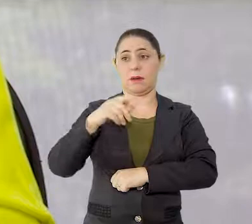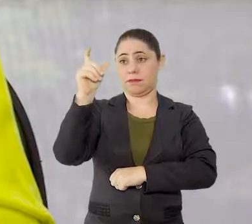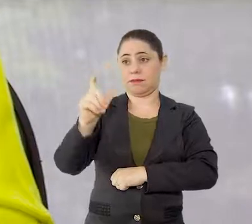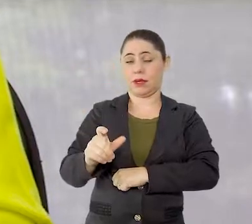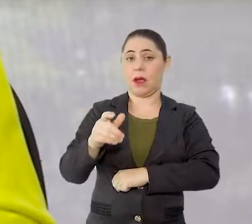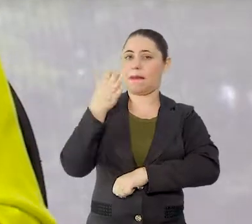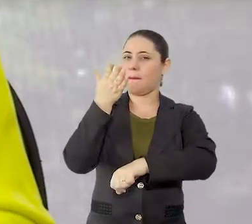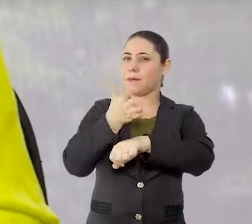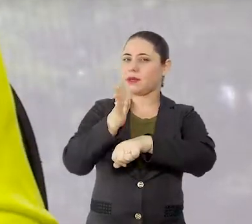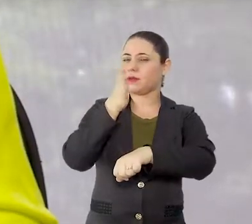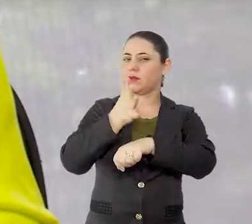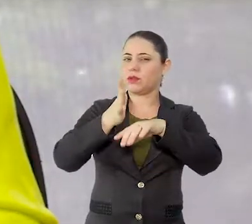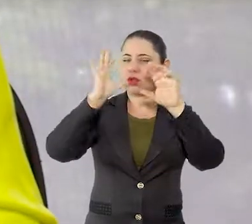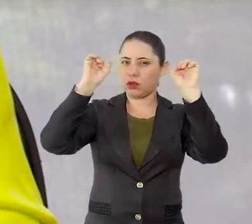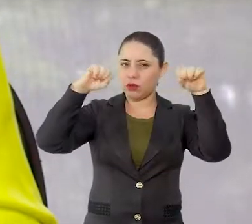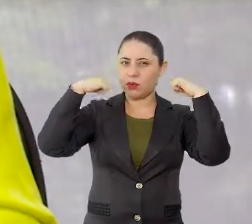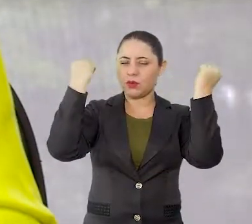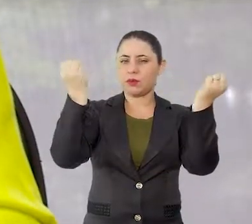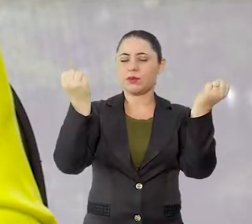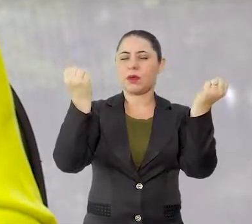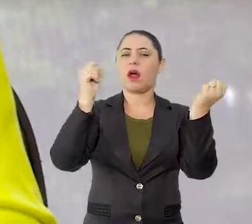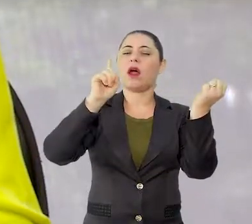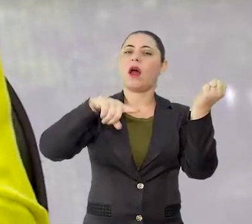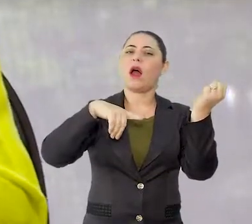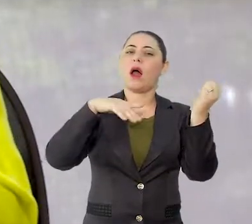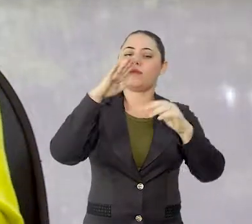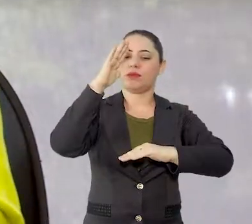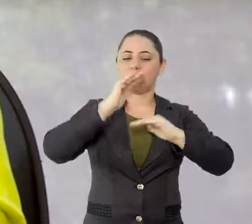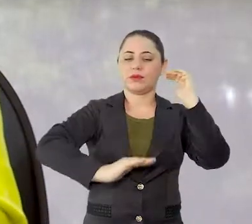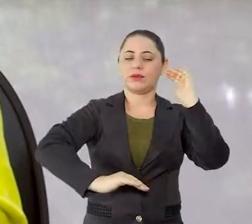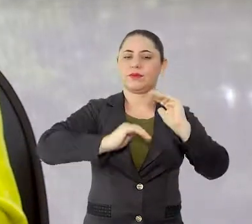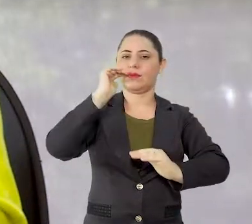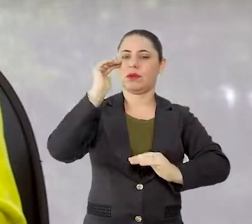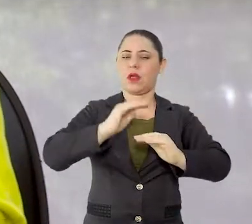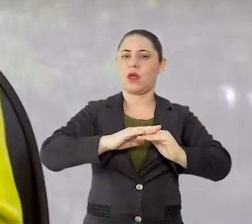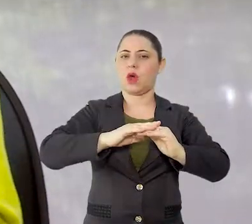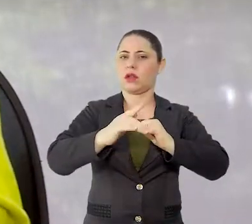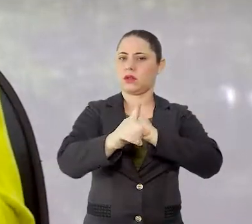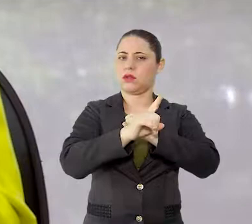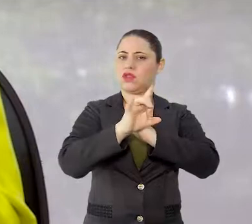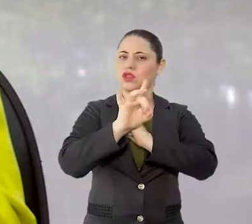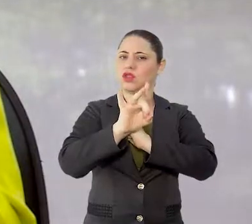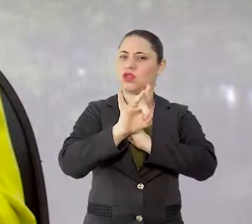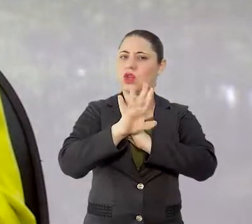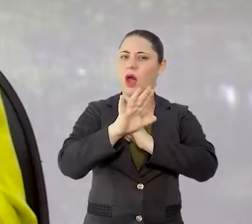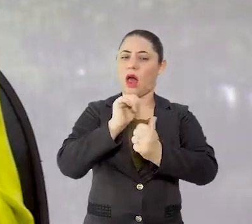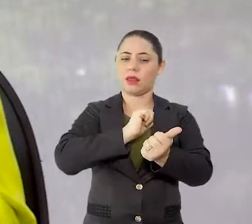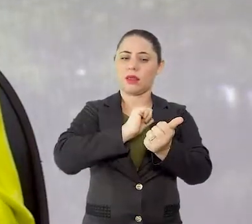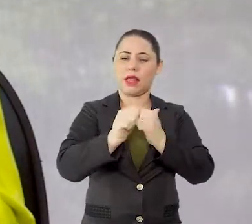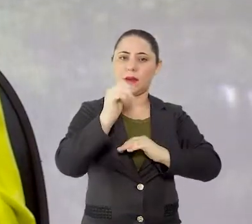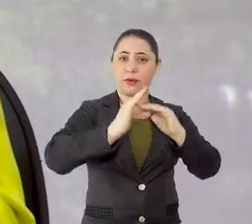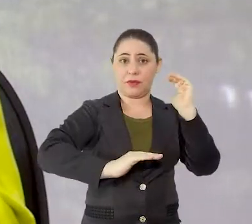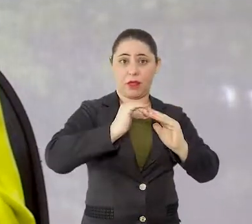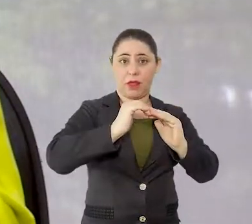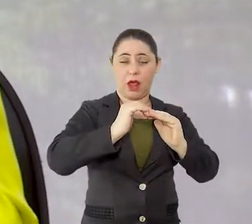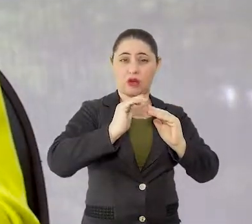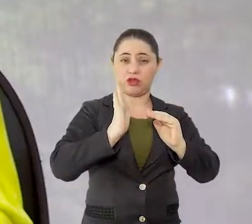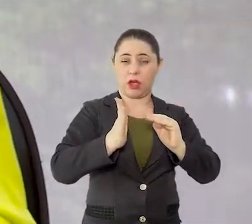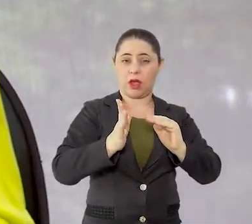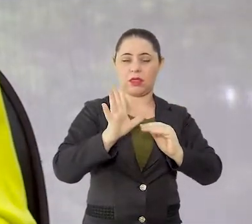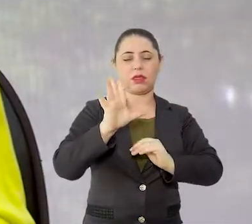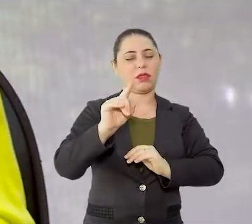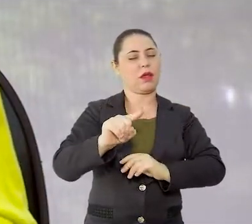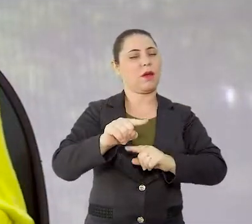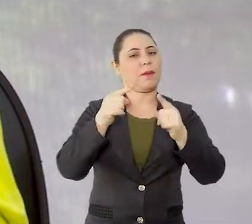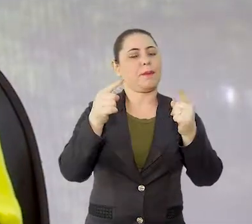de vida a prática de atividades físicas. E esse profissional não atende apenas atletas profissionais,